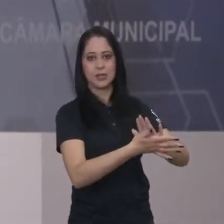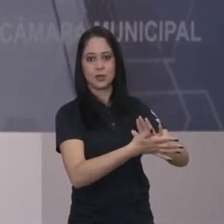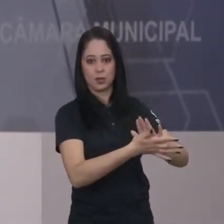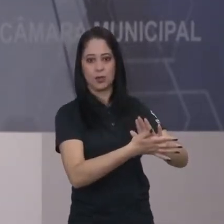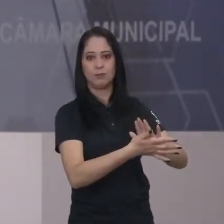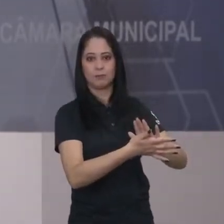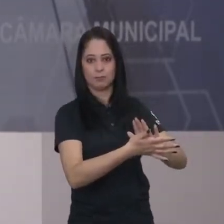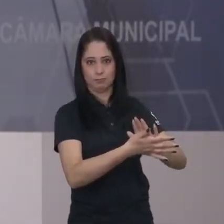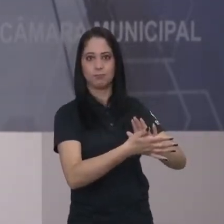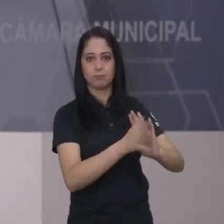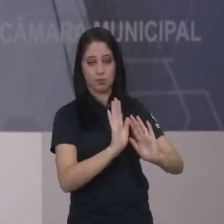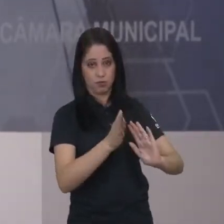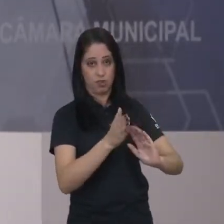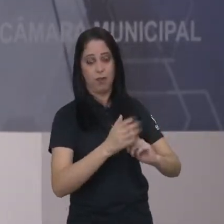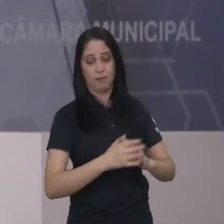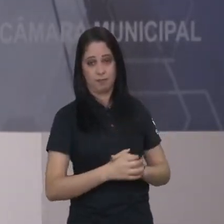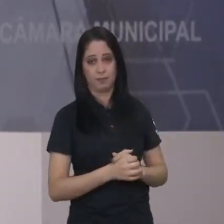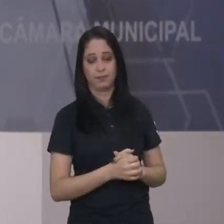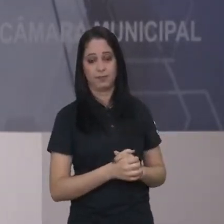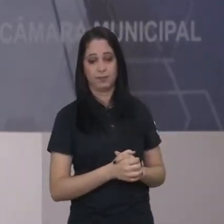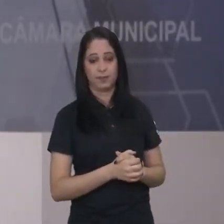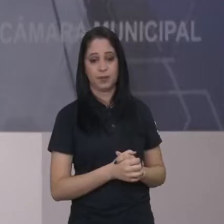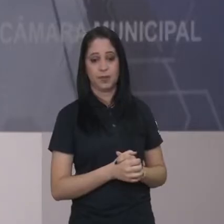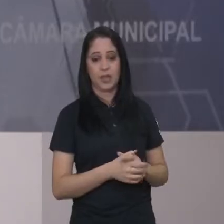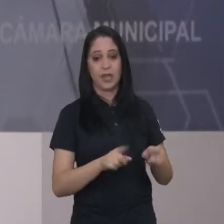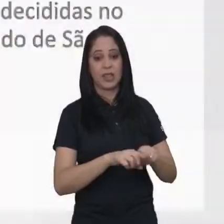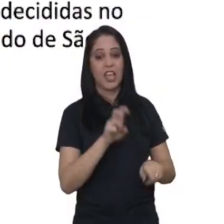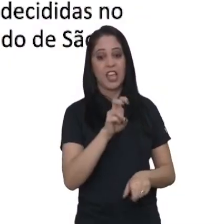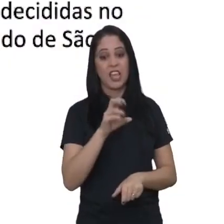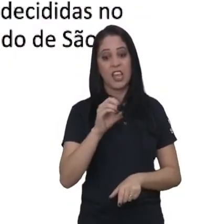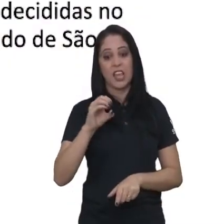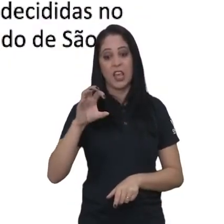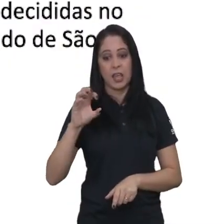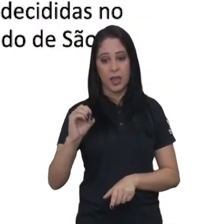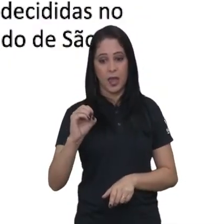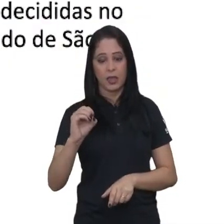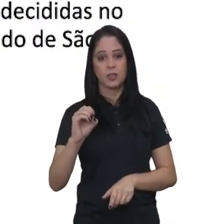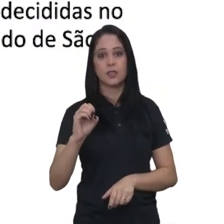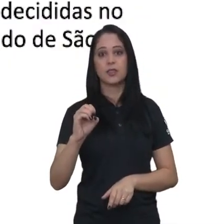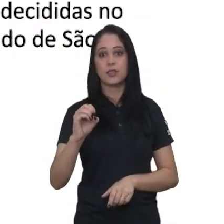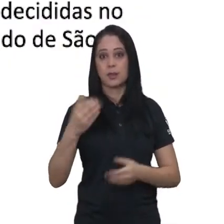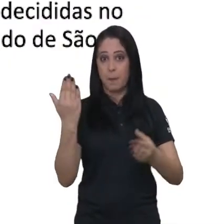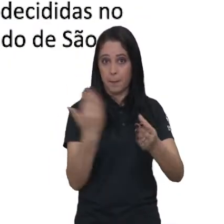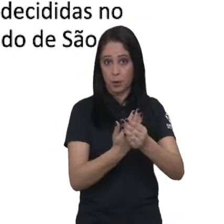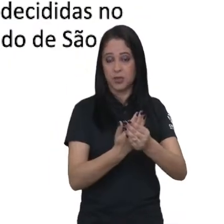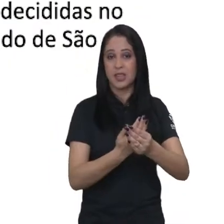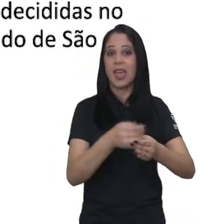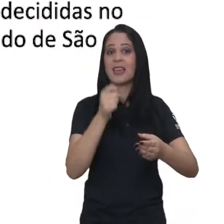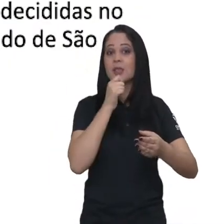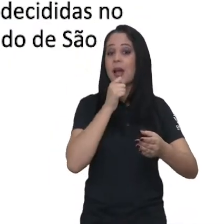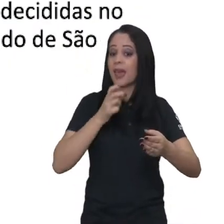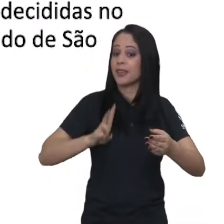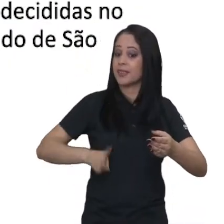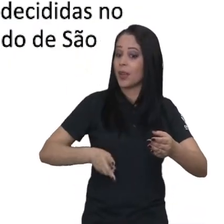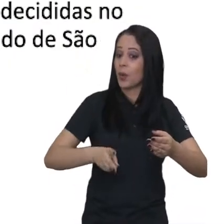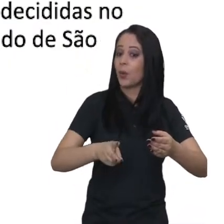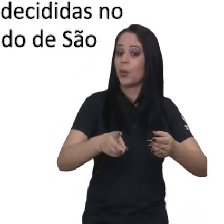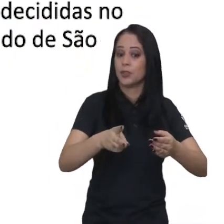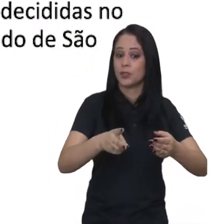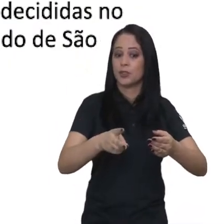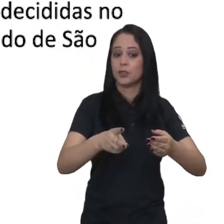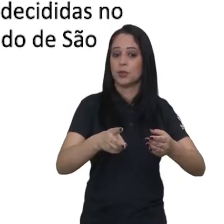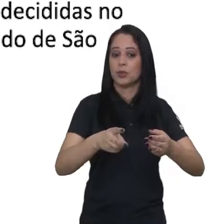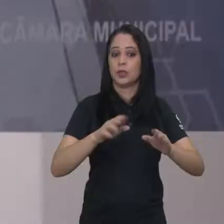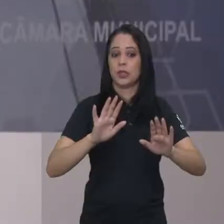Quase todas elas com ordem de demolição. E cerca de 500 ações em trâmites no Tribunal de Justiça, em grau de